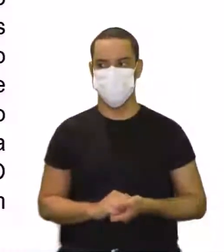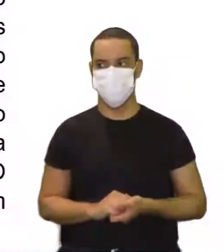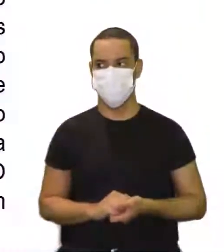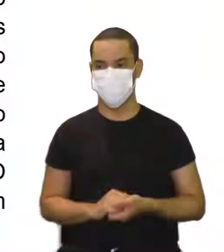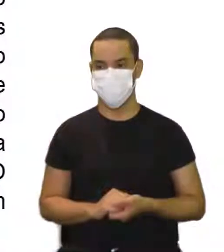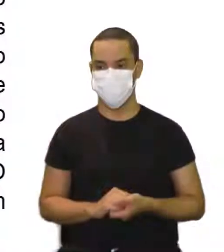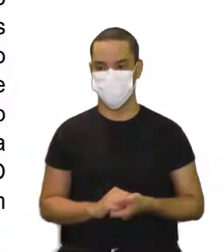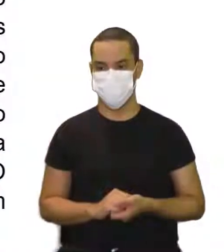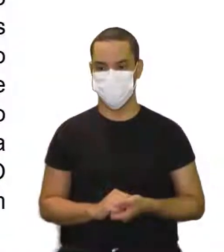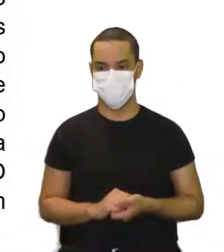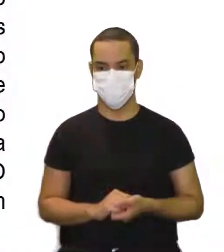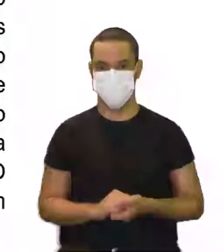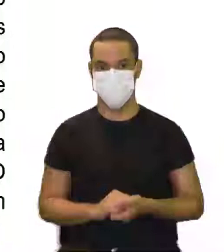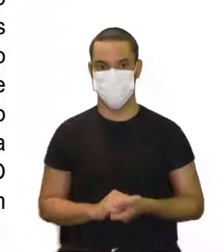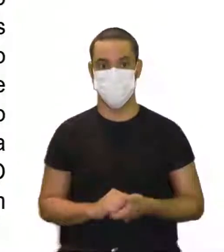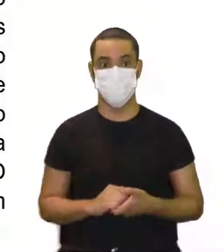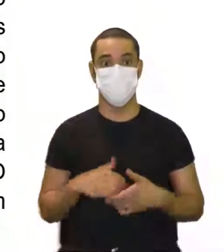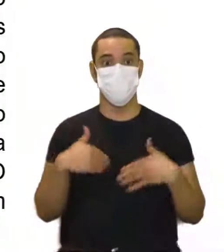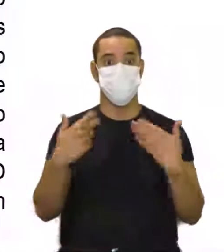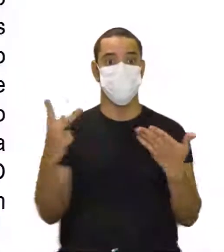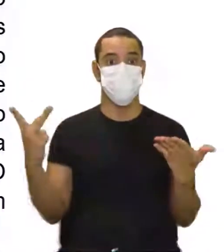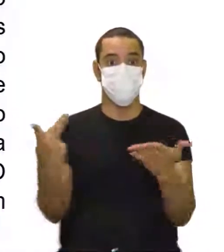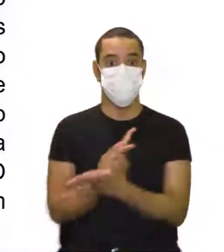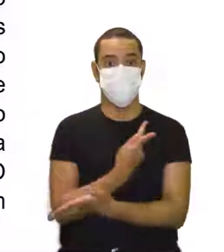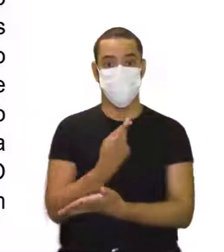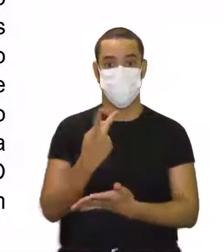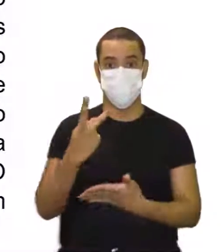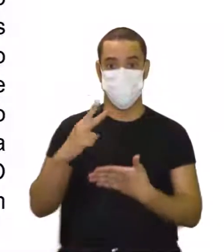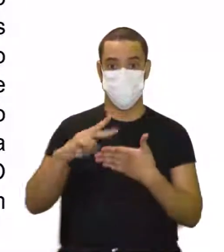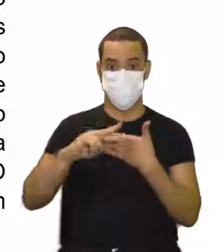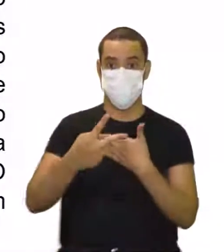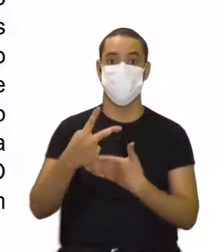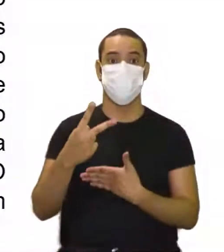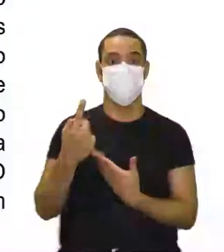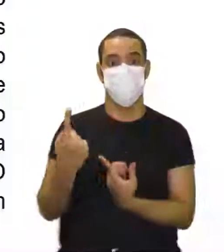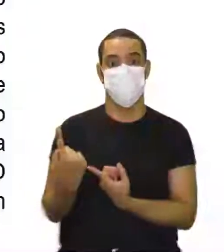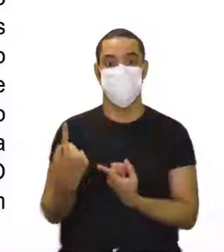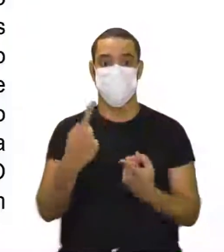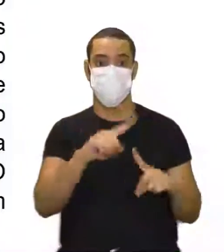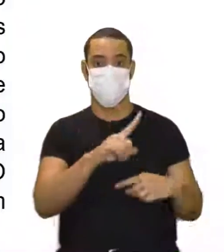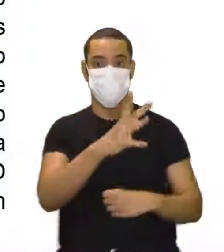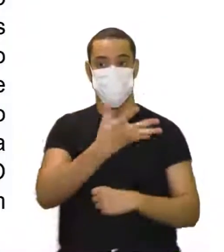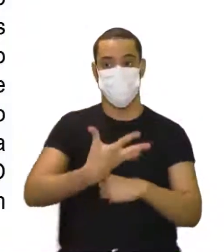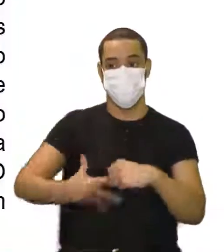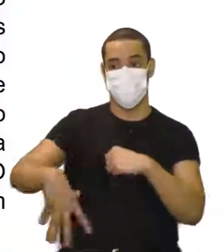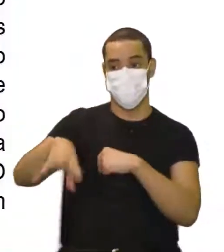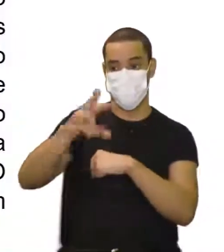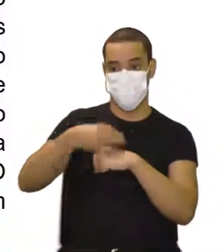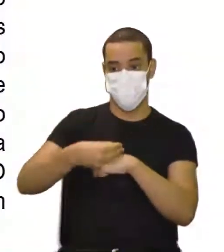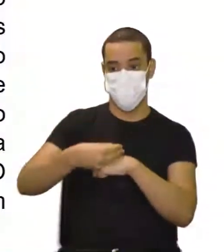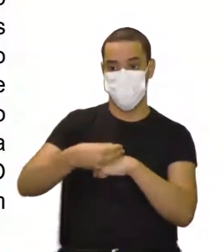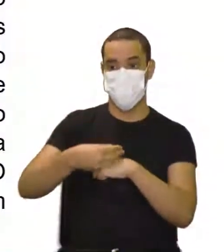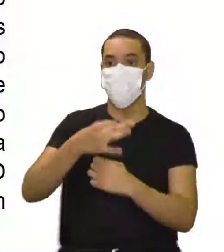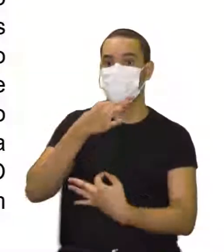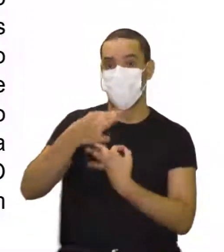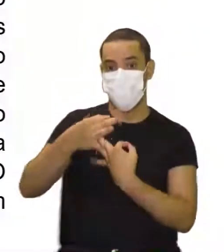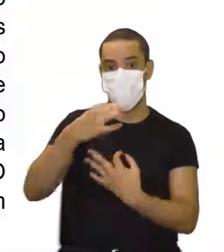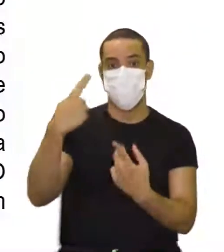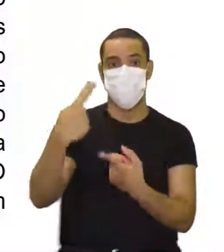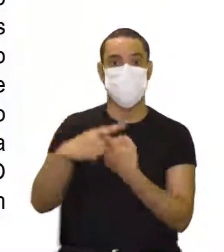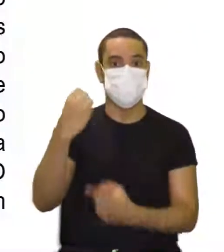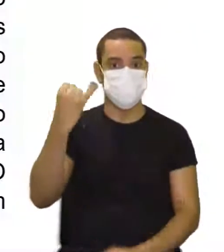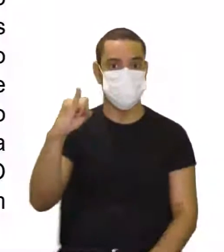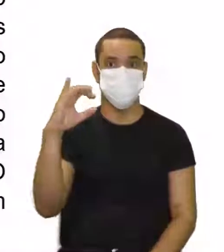Bom, as consequências desses postulados contrariam o senso comum que eu acabei de falar. Se a velocidade da luz permanece